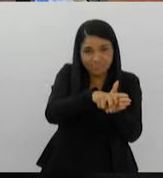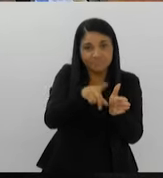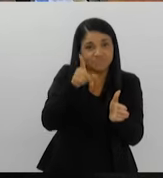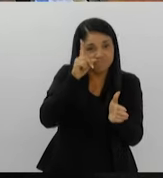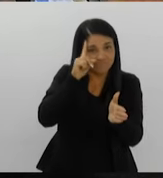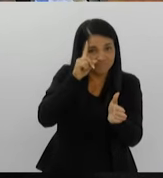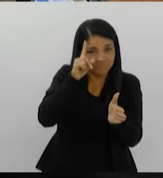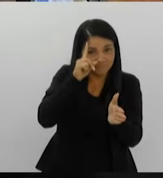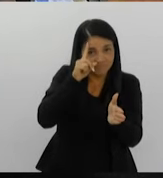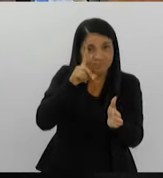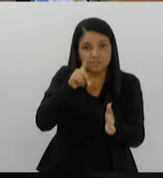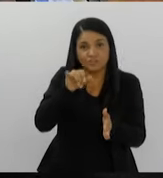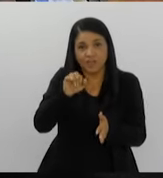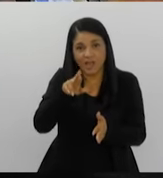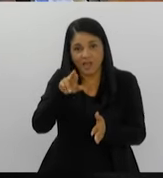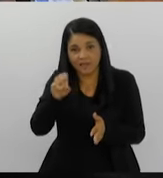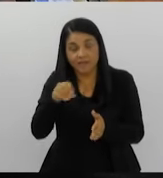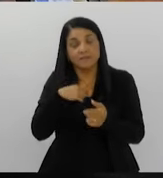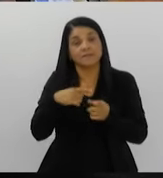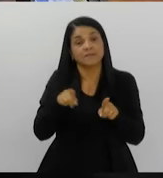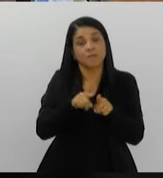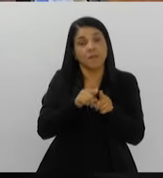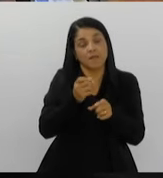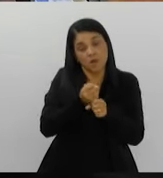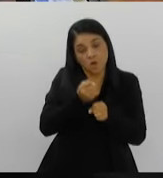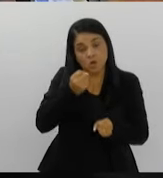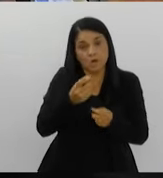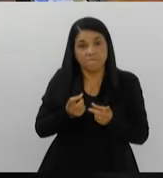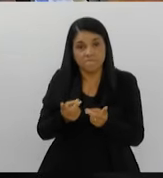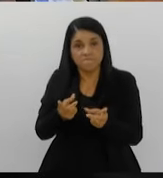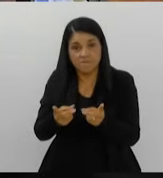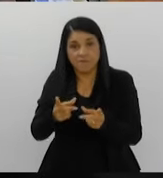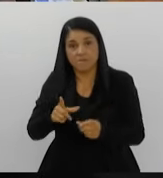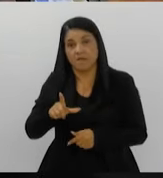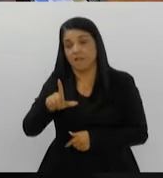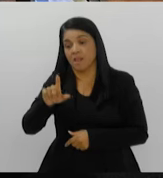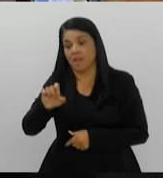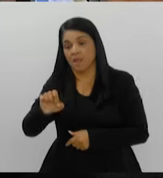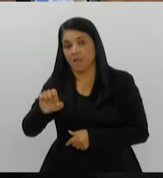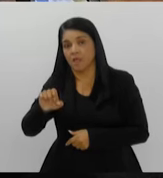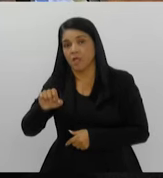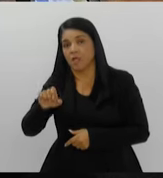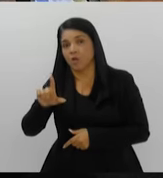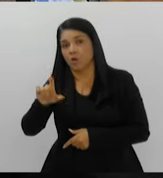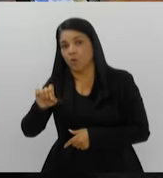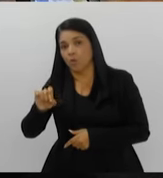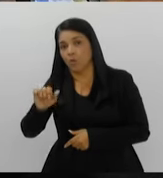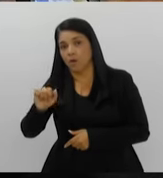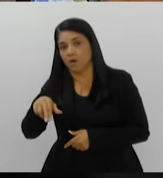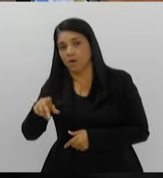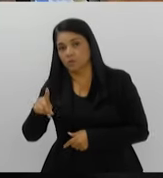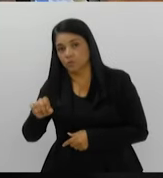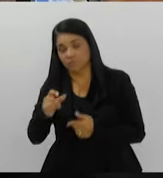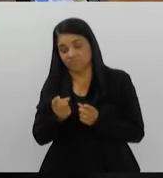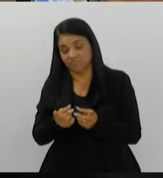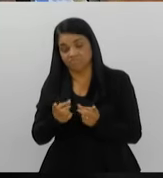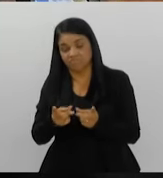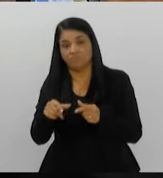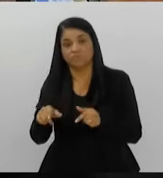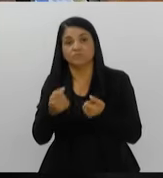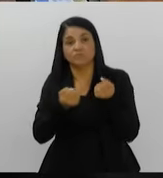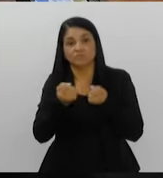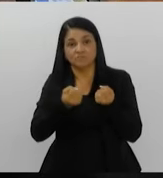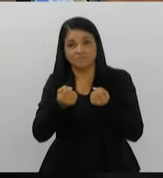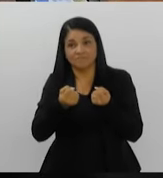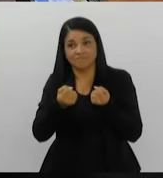lucra com a venda ilegal, leiloando os veículos, sem o prazo determinado por lei, descumprindo